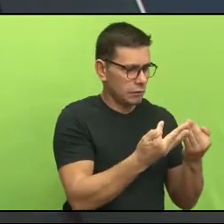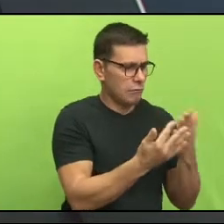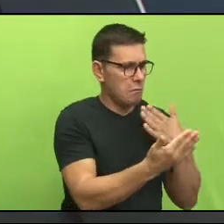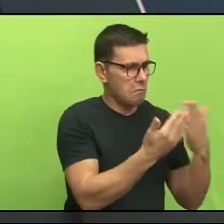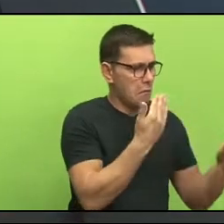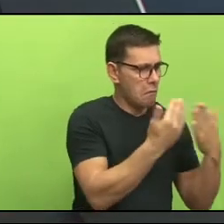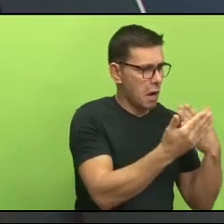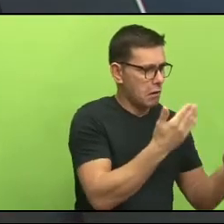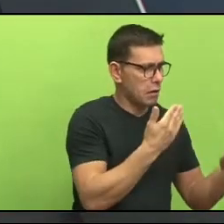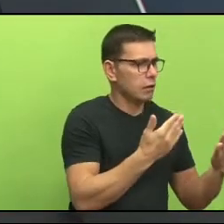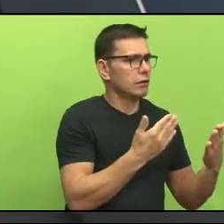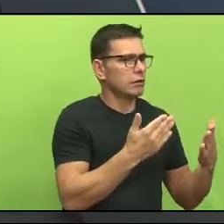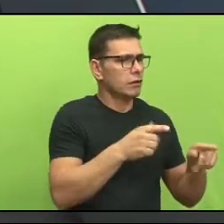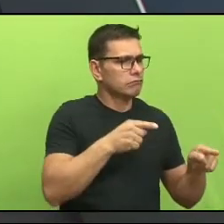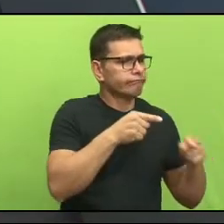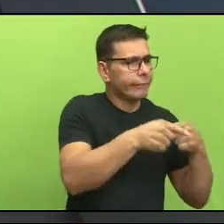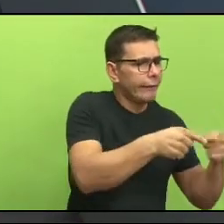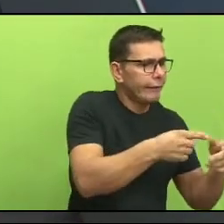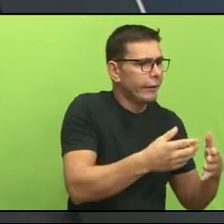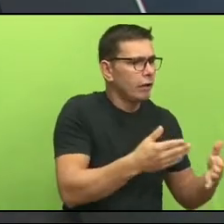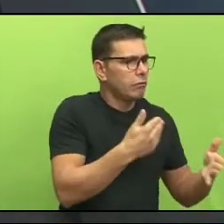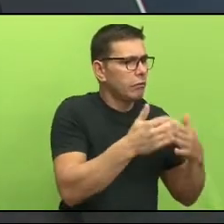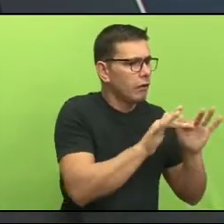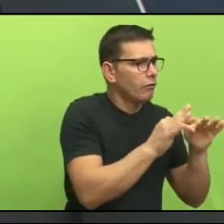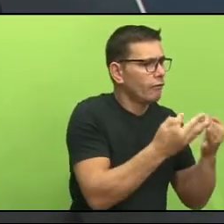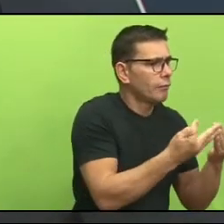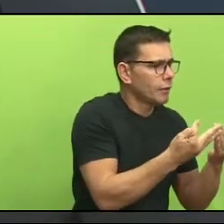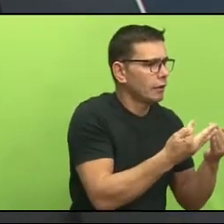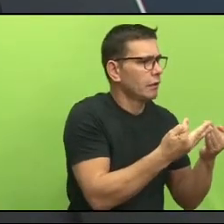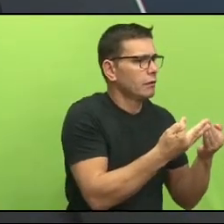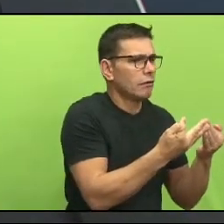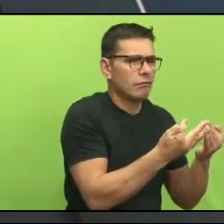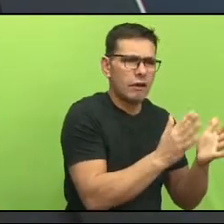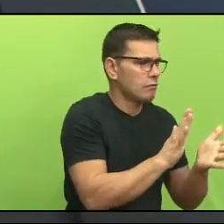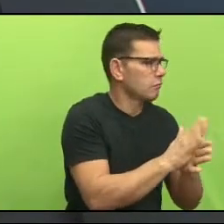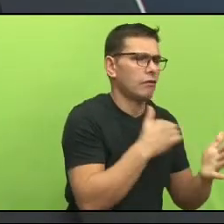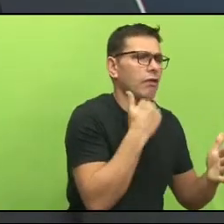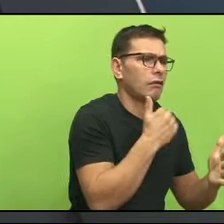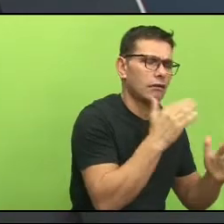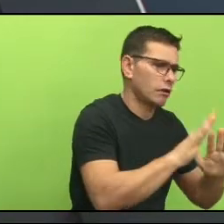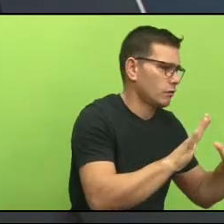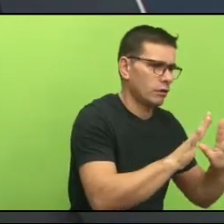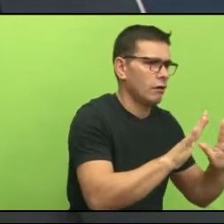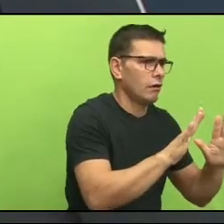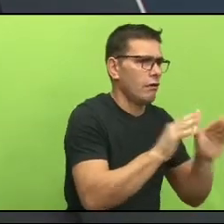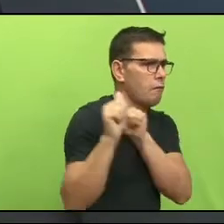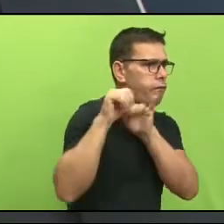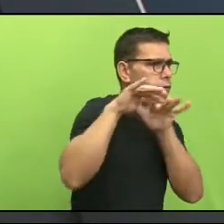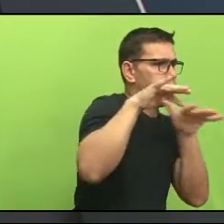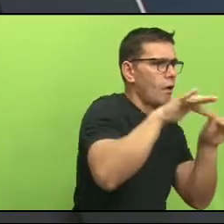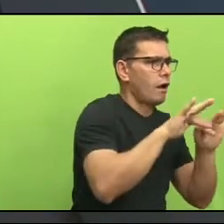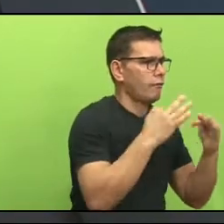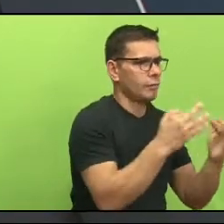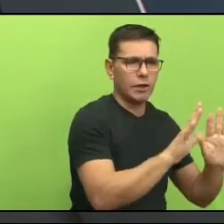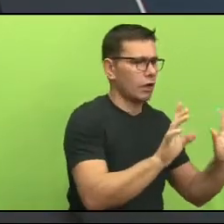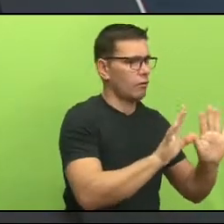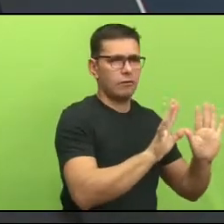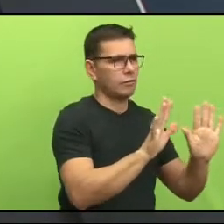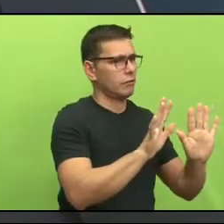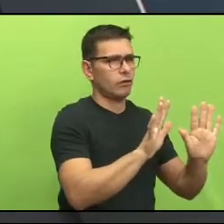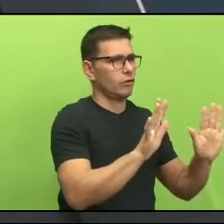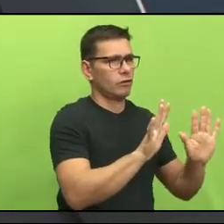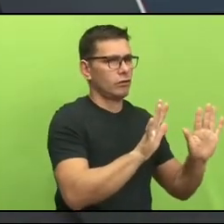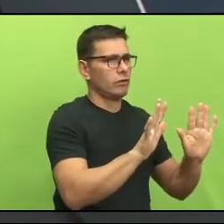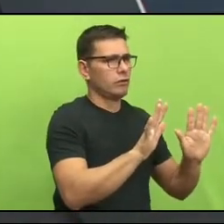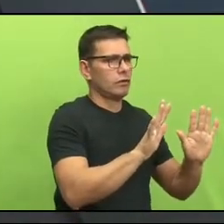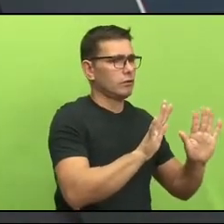nada muito a ver com família. Você não Ah, é? vai chegar com a tua família inteira lá e fazer uma constelação. Não Ah, tem nada a não? ver.